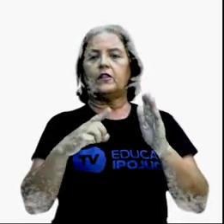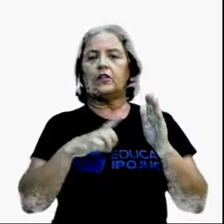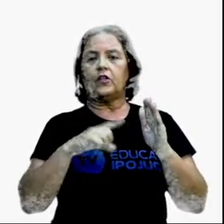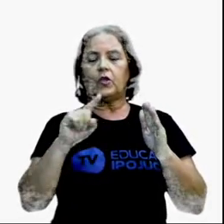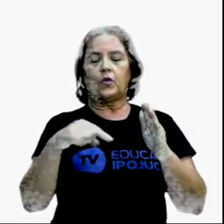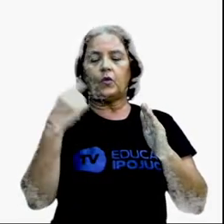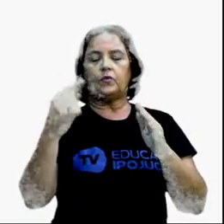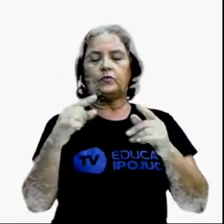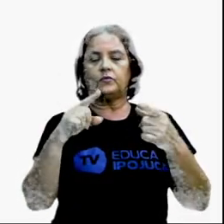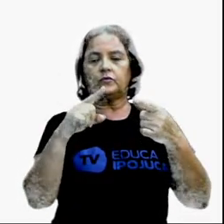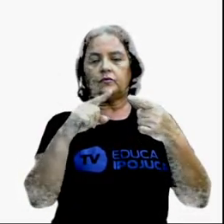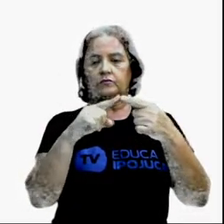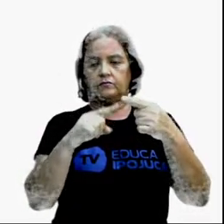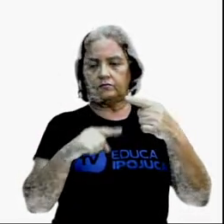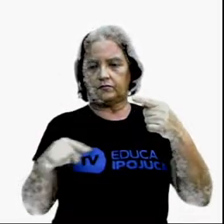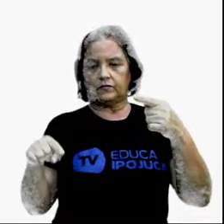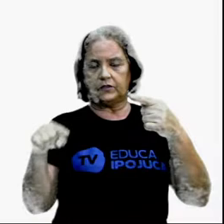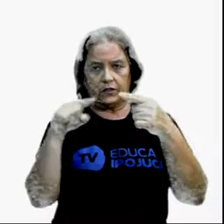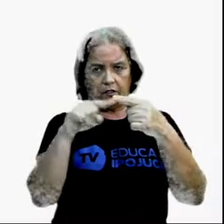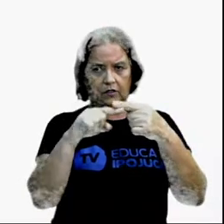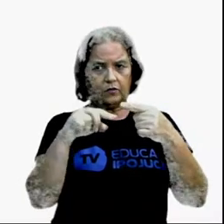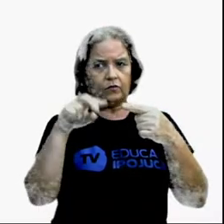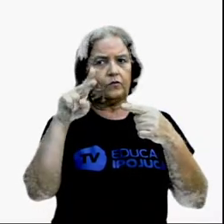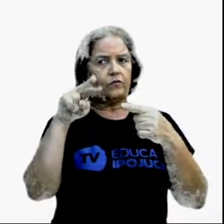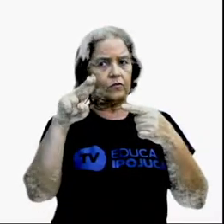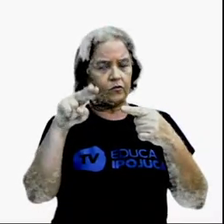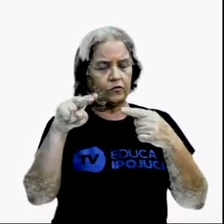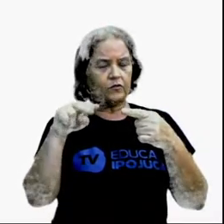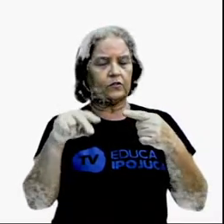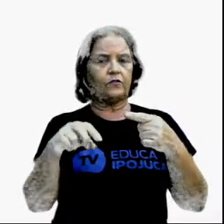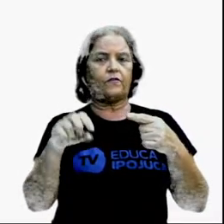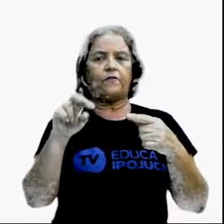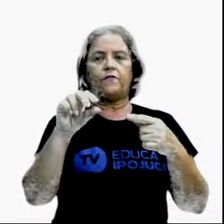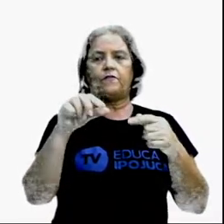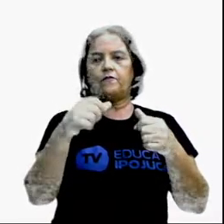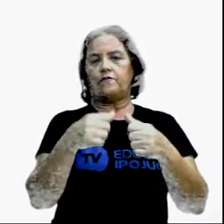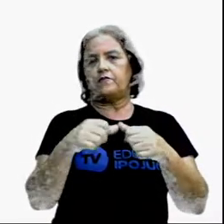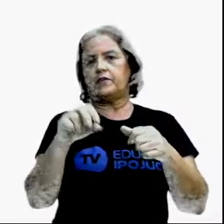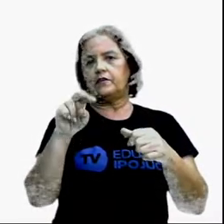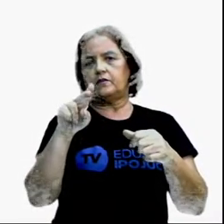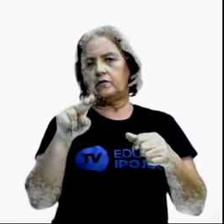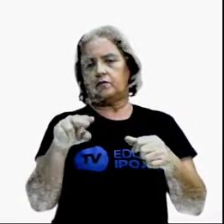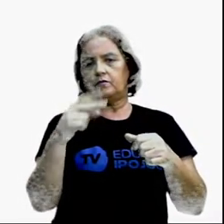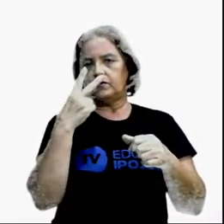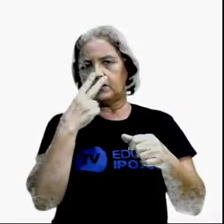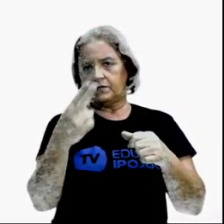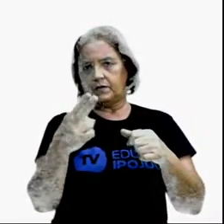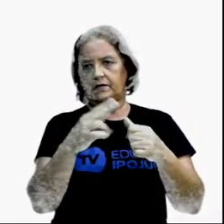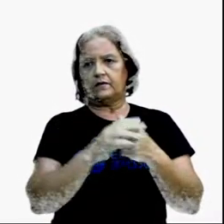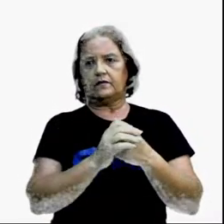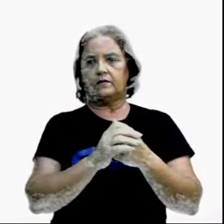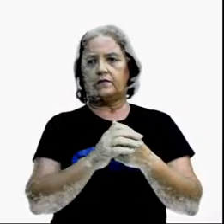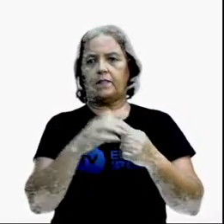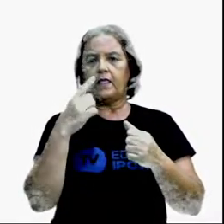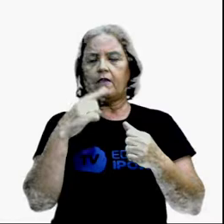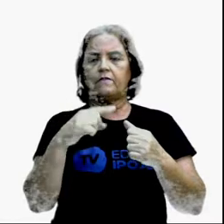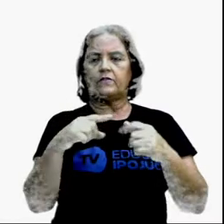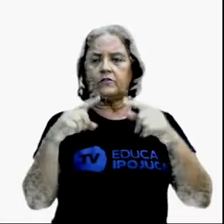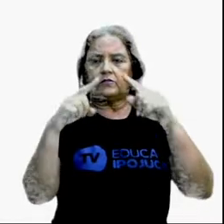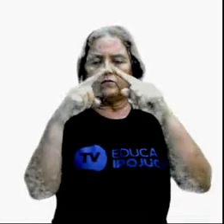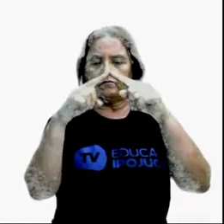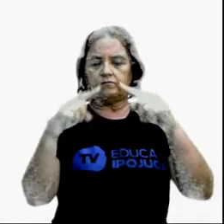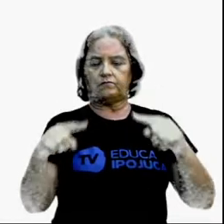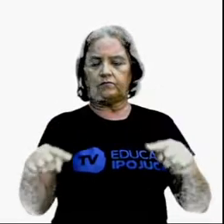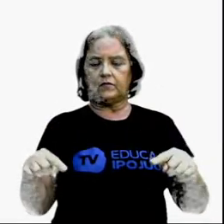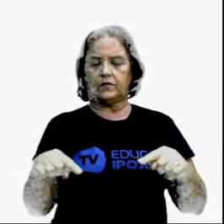E esses dois triângulos ficarão semelhantes. Vamos ver aqui. Temos um triângulo. Veja que agora eu